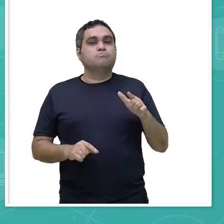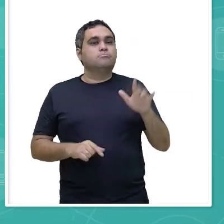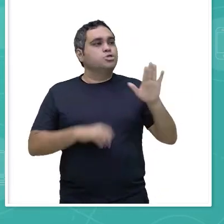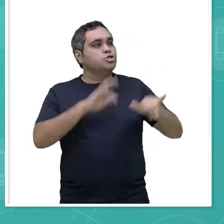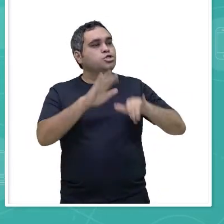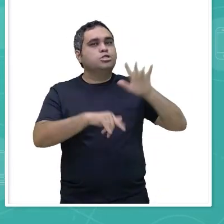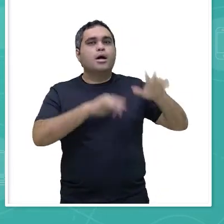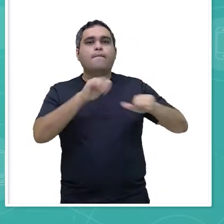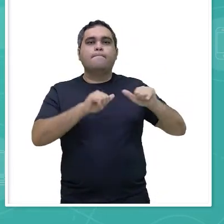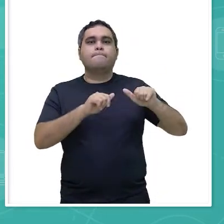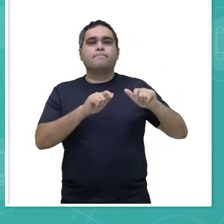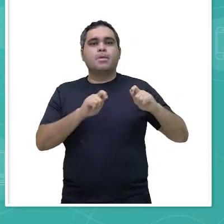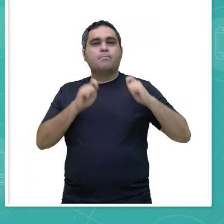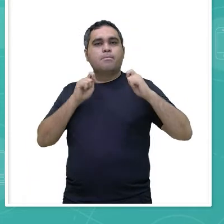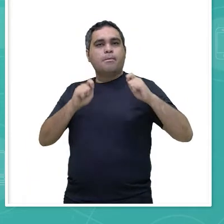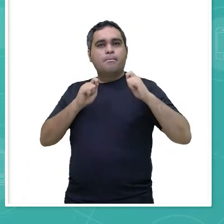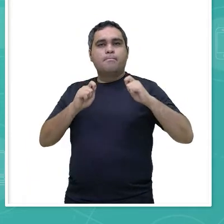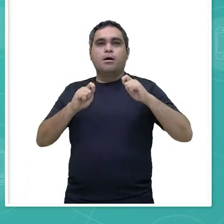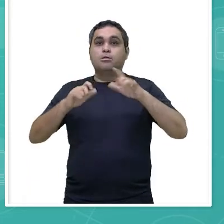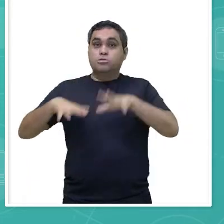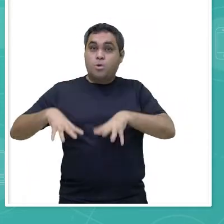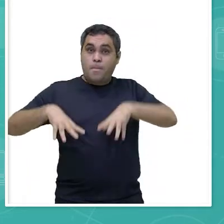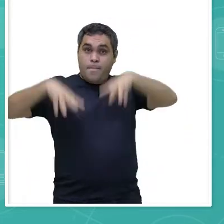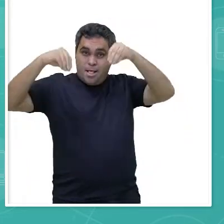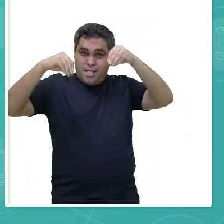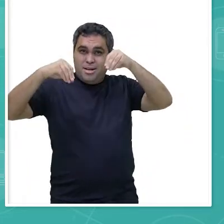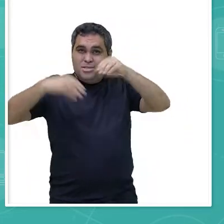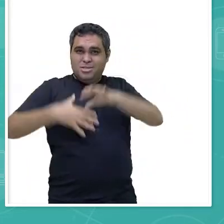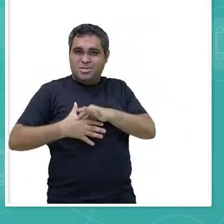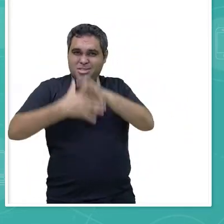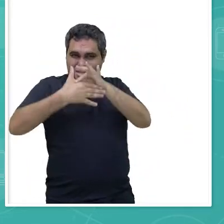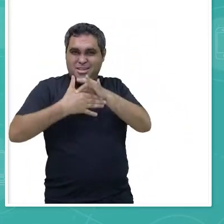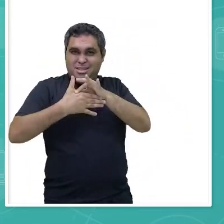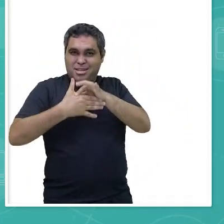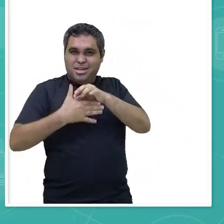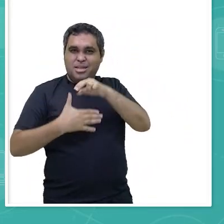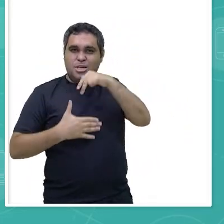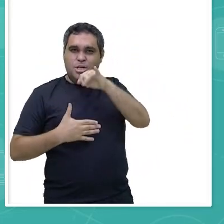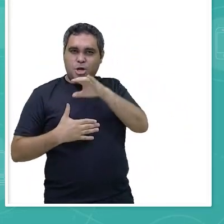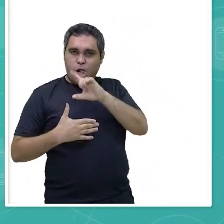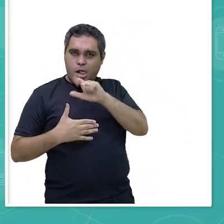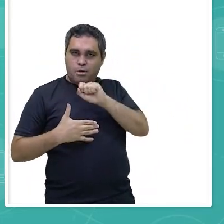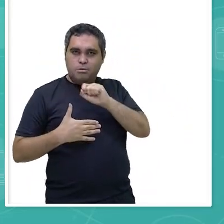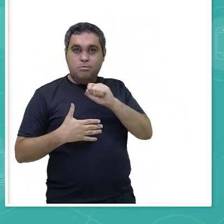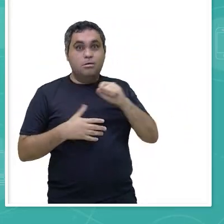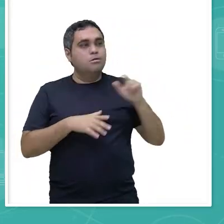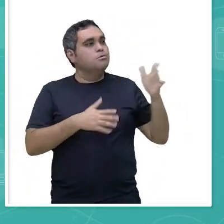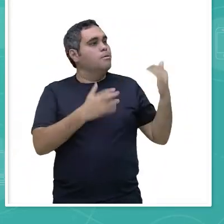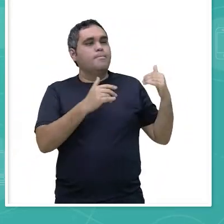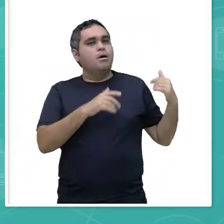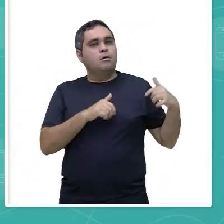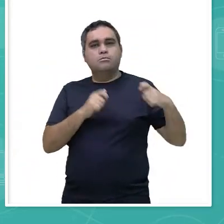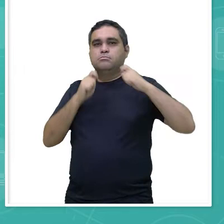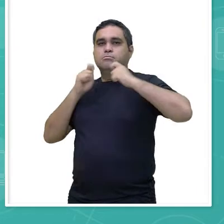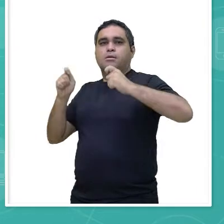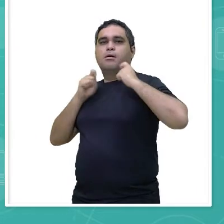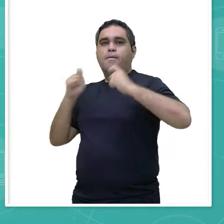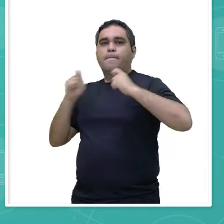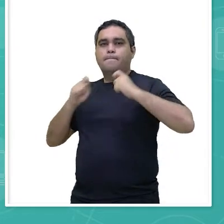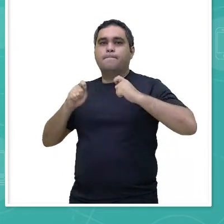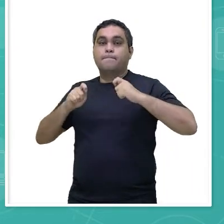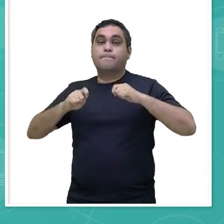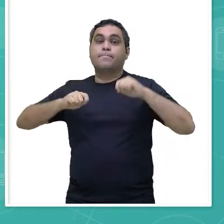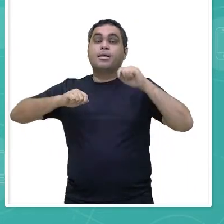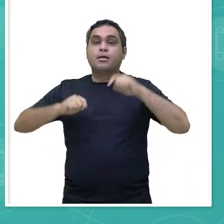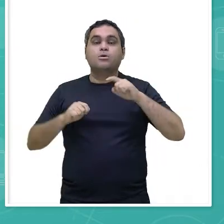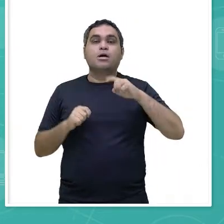2.000 pessoas em direção ao Palácio de Inverno do czar Nicolau. Esse momento vai ser conhecido como Domingo Sangrento, porque